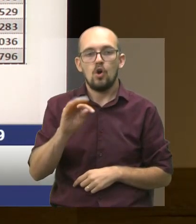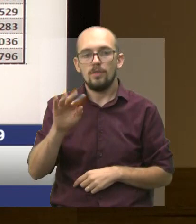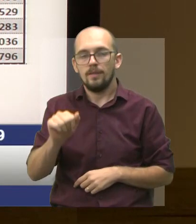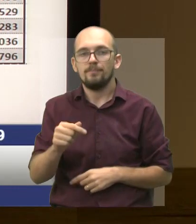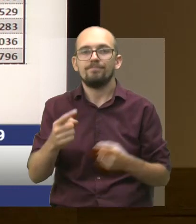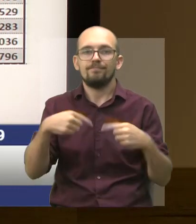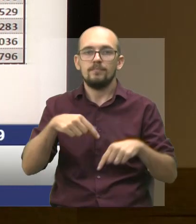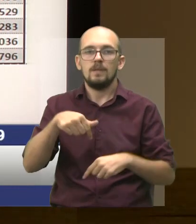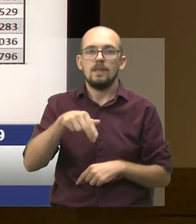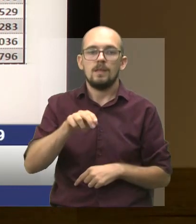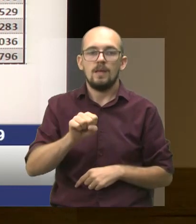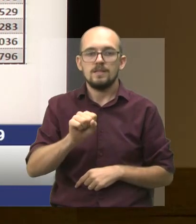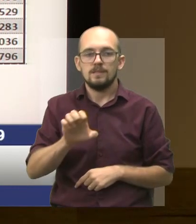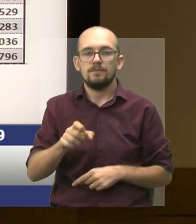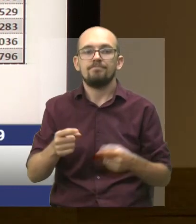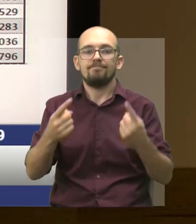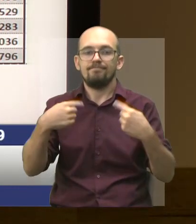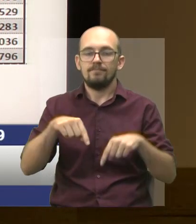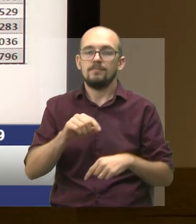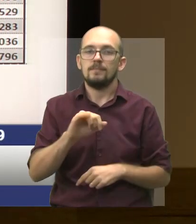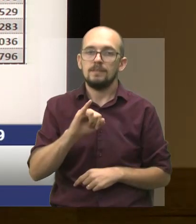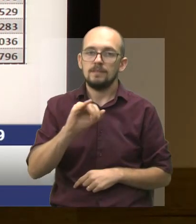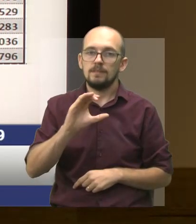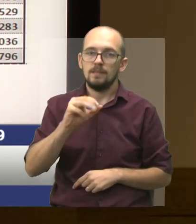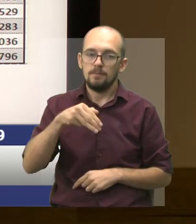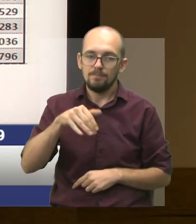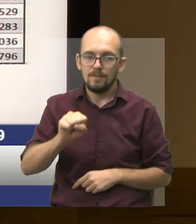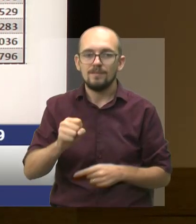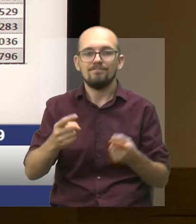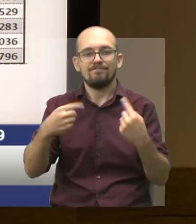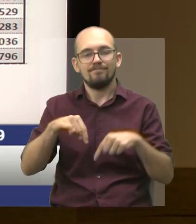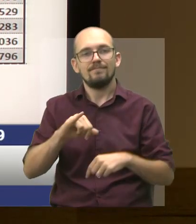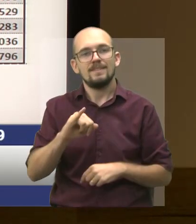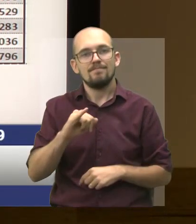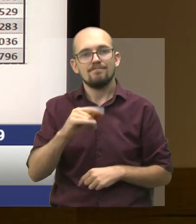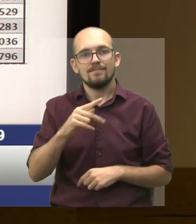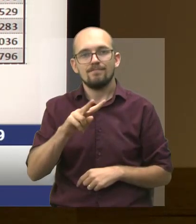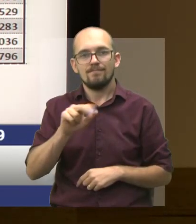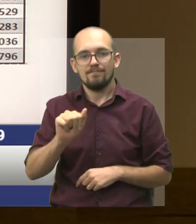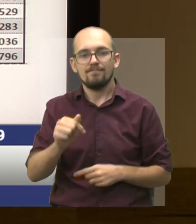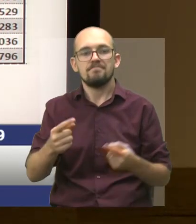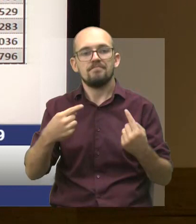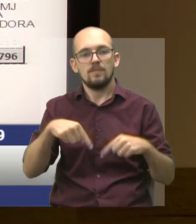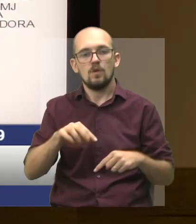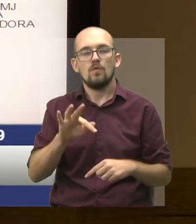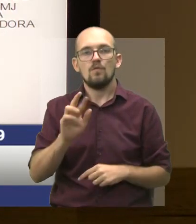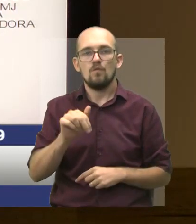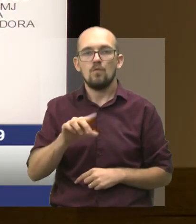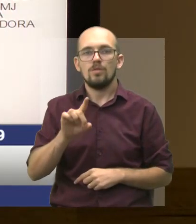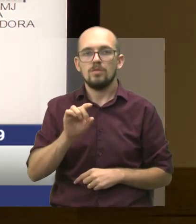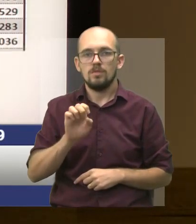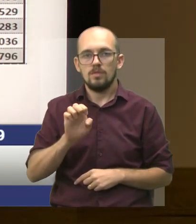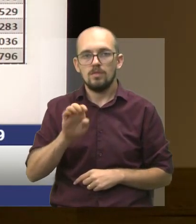do ICMS, a quarta parte do PVA, o Fundeb.